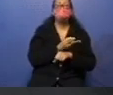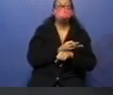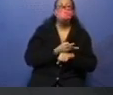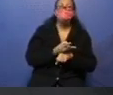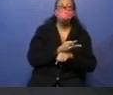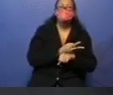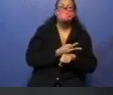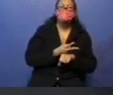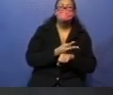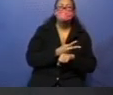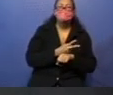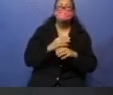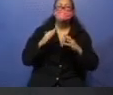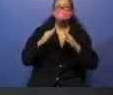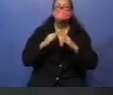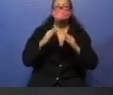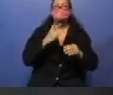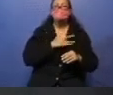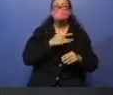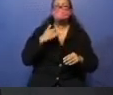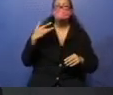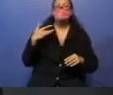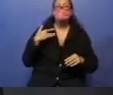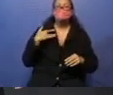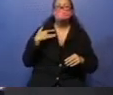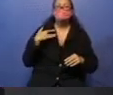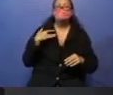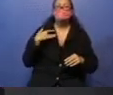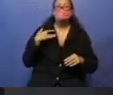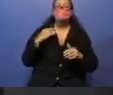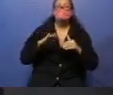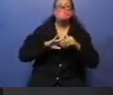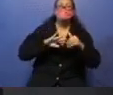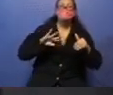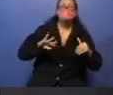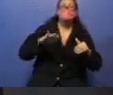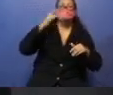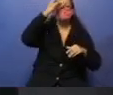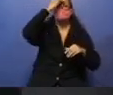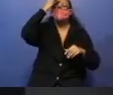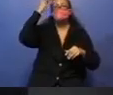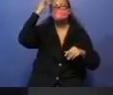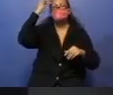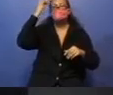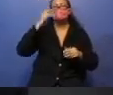de saúde mais próxima e reduza o contato social.